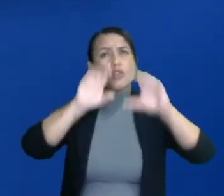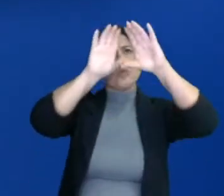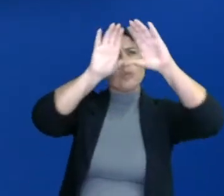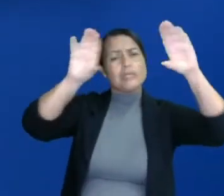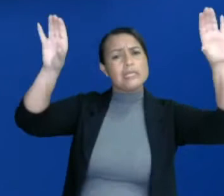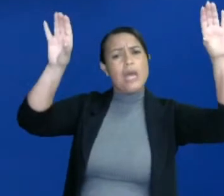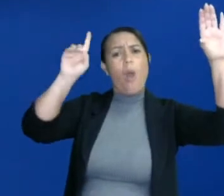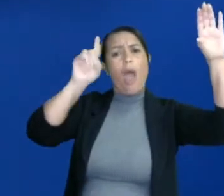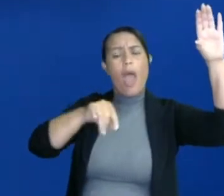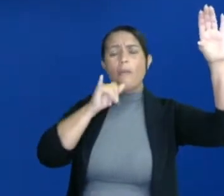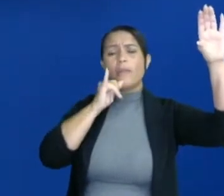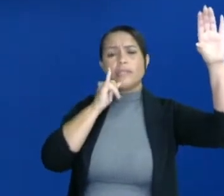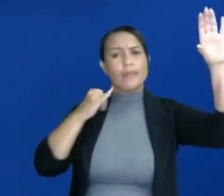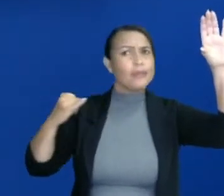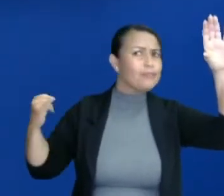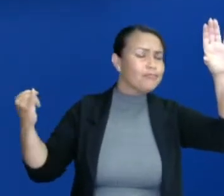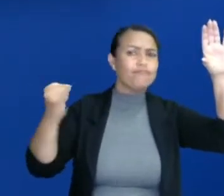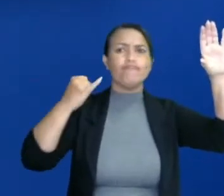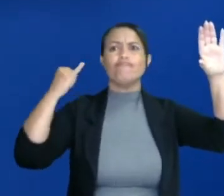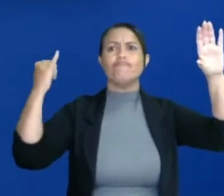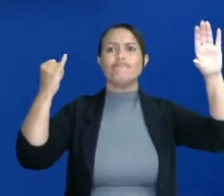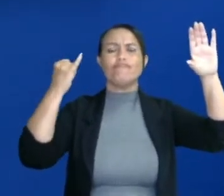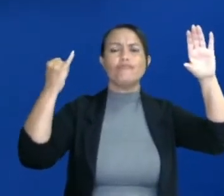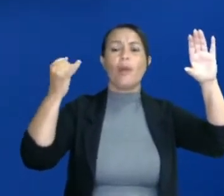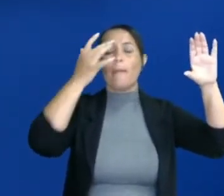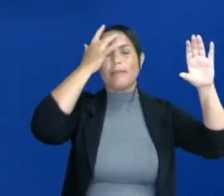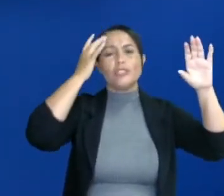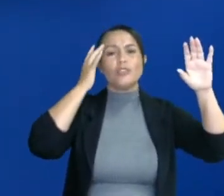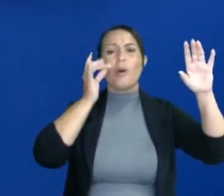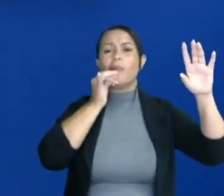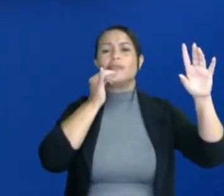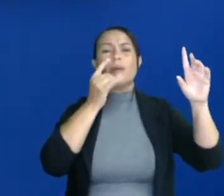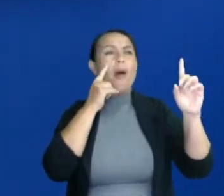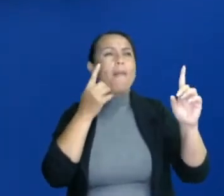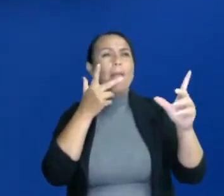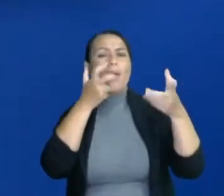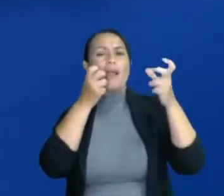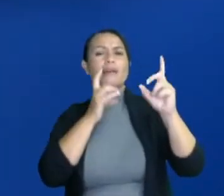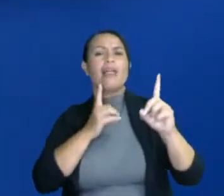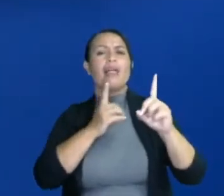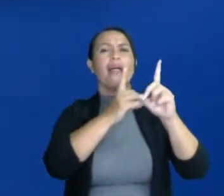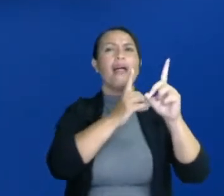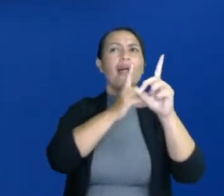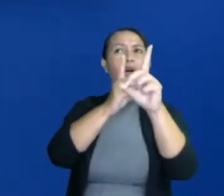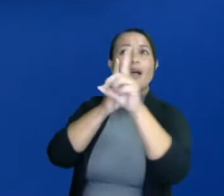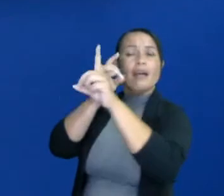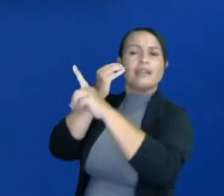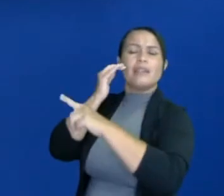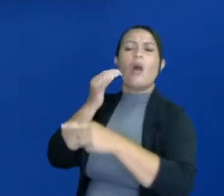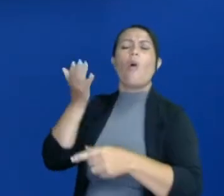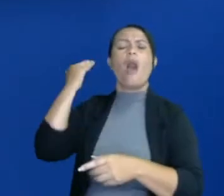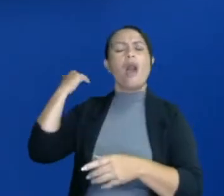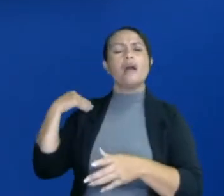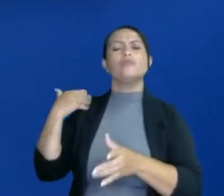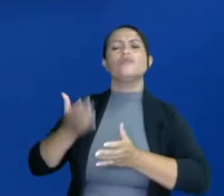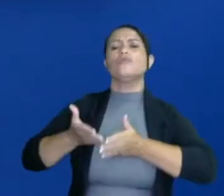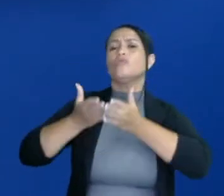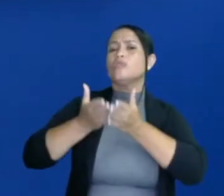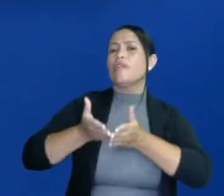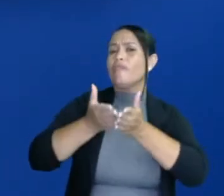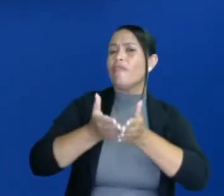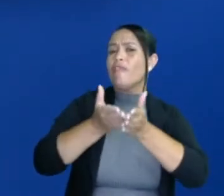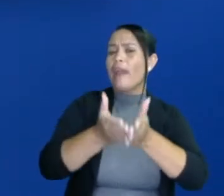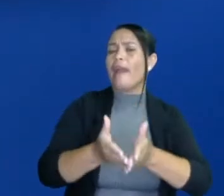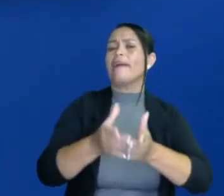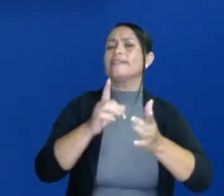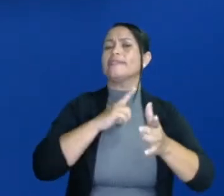vão ser um guia extremamente relevante para isso. E, logicamente, os navegantes, durante o processo de expansão marítima comercial, que vai ser